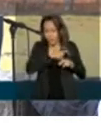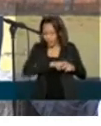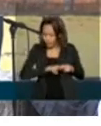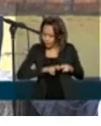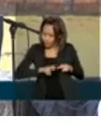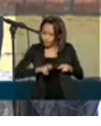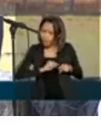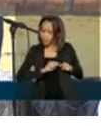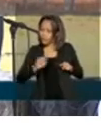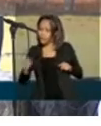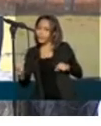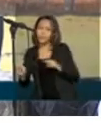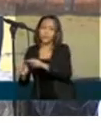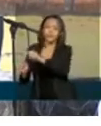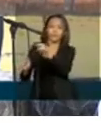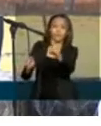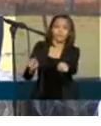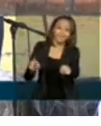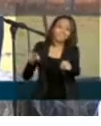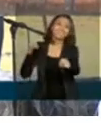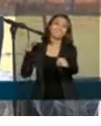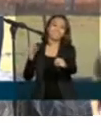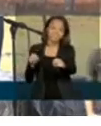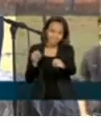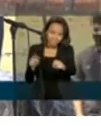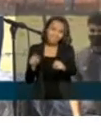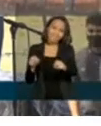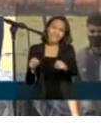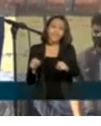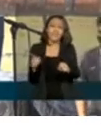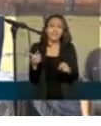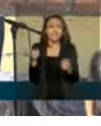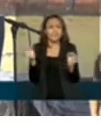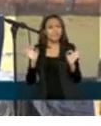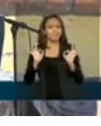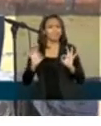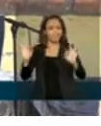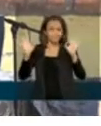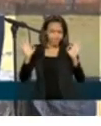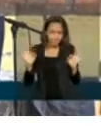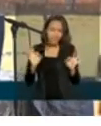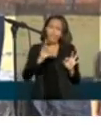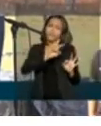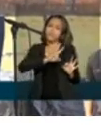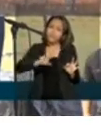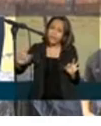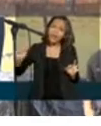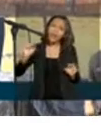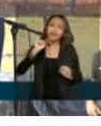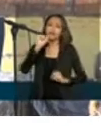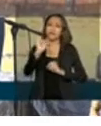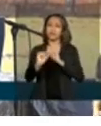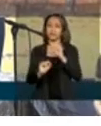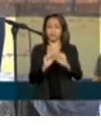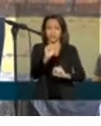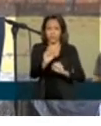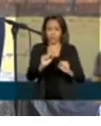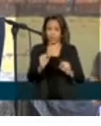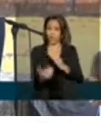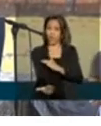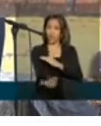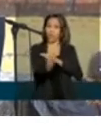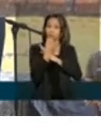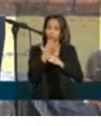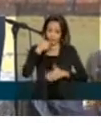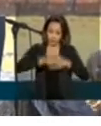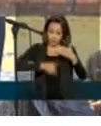integração sul-americana de Atlântico e Pacífico, que com certeza vão dar uma grande capacidade de desenvolvimento